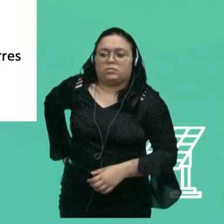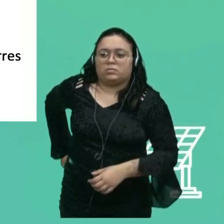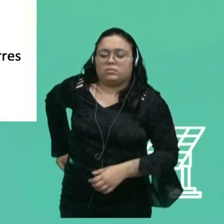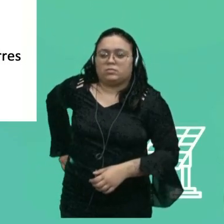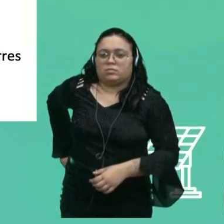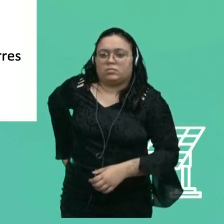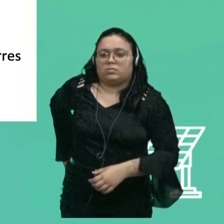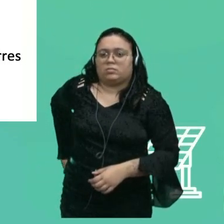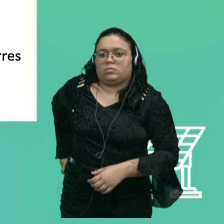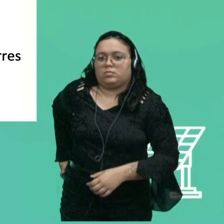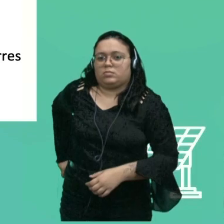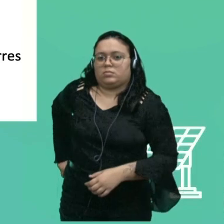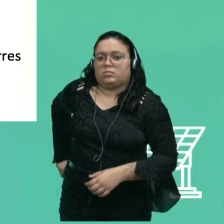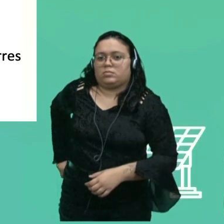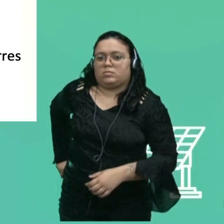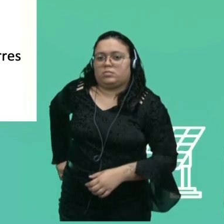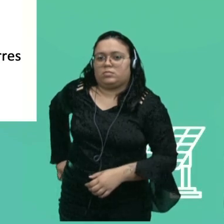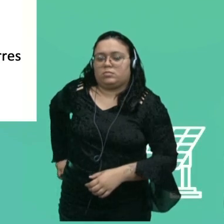empresa Cegás.